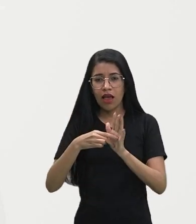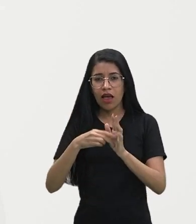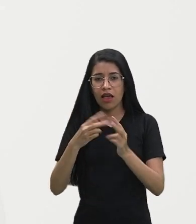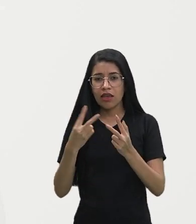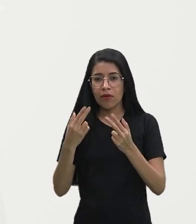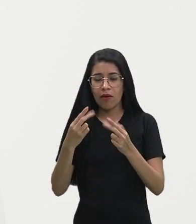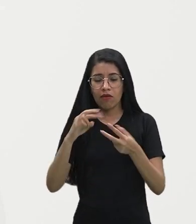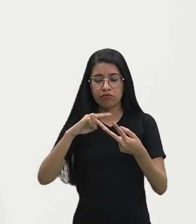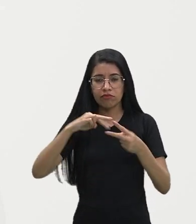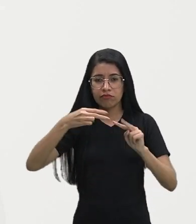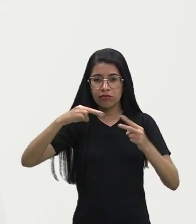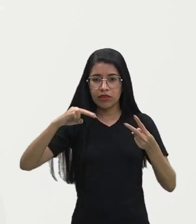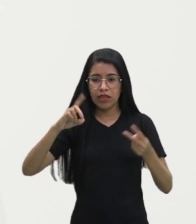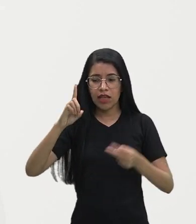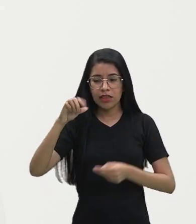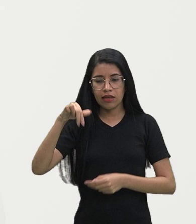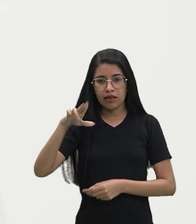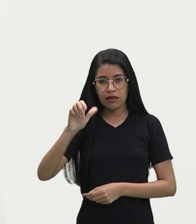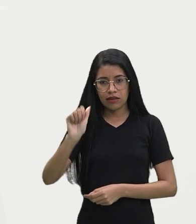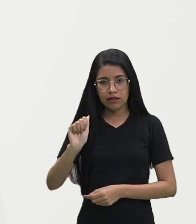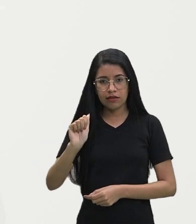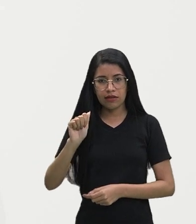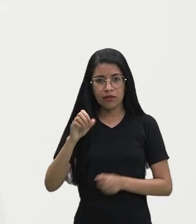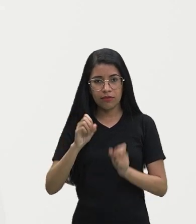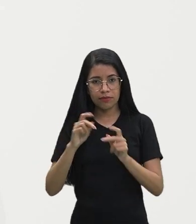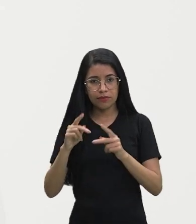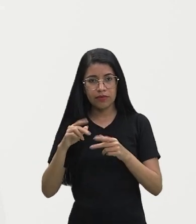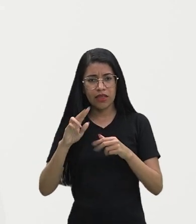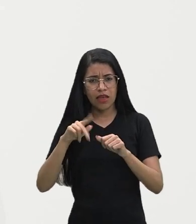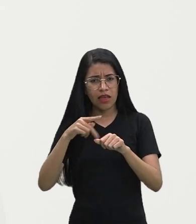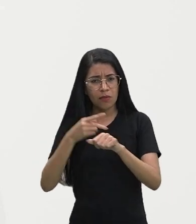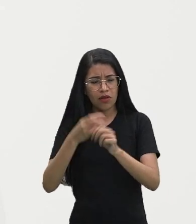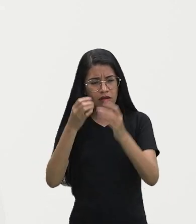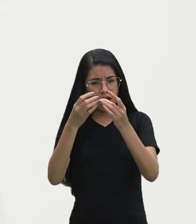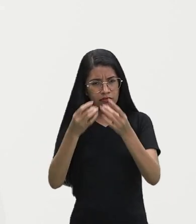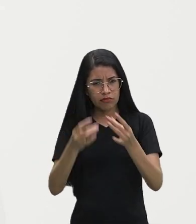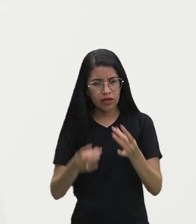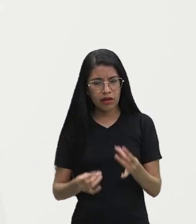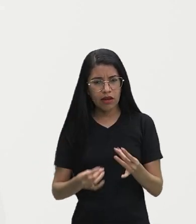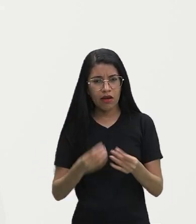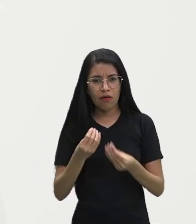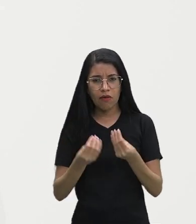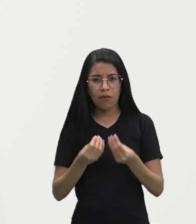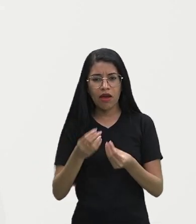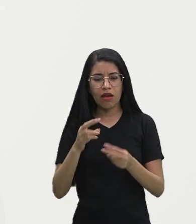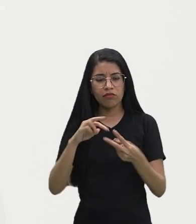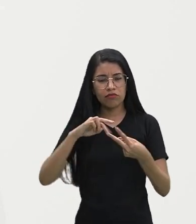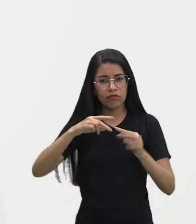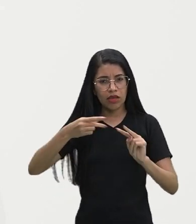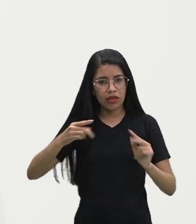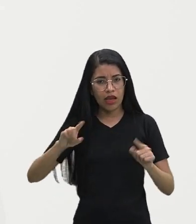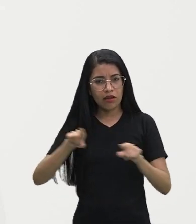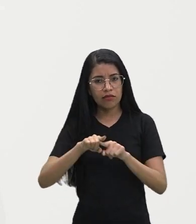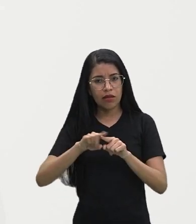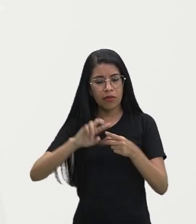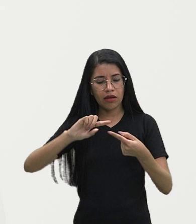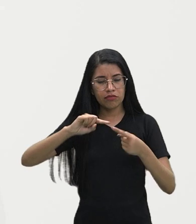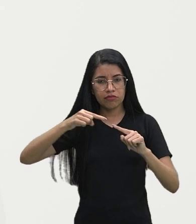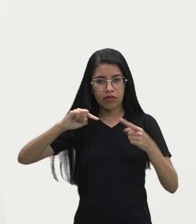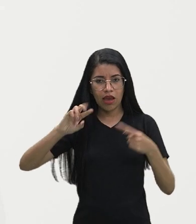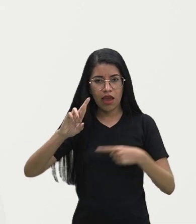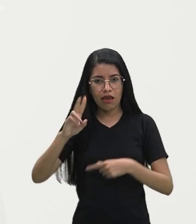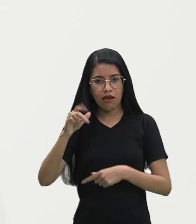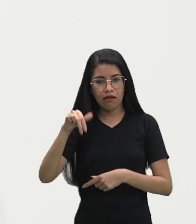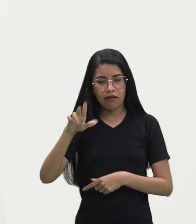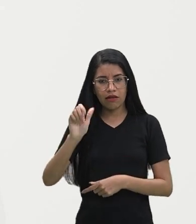DNA. Daqui a pouco a gente vai ver que material genético pode ser tanto DNA quanto RNA. Mas normalmente quando a gente fala de material genético